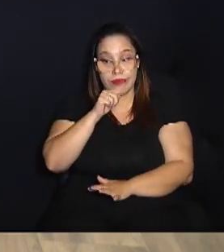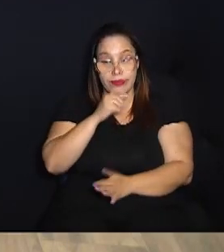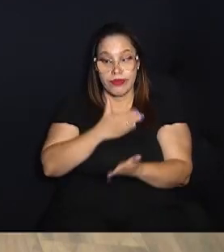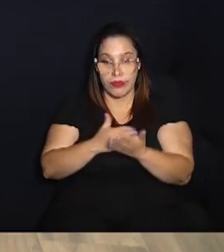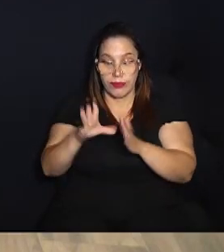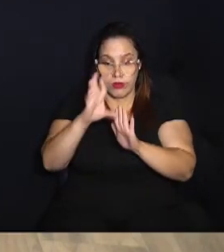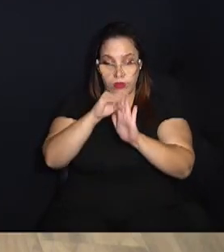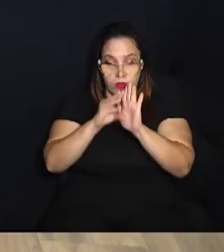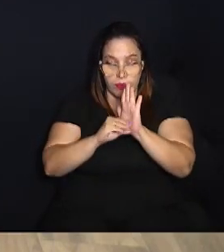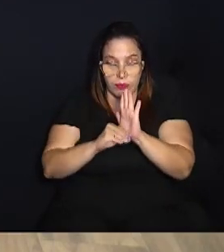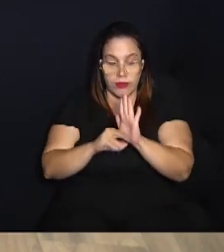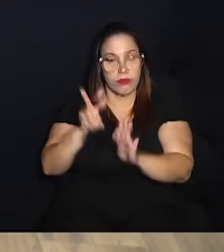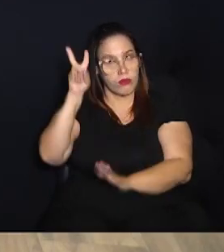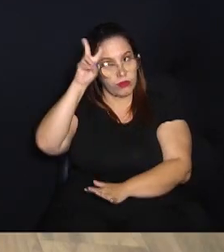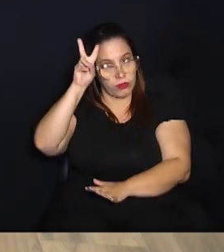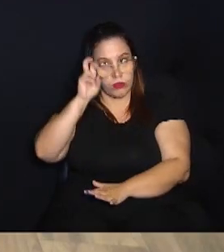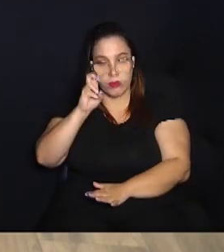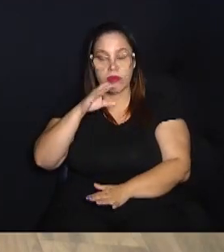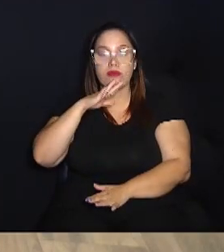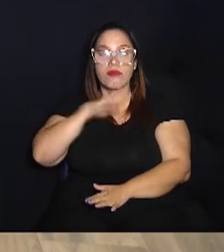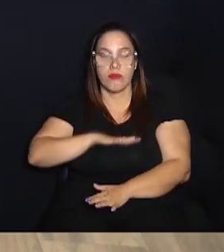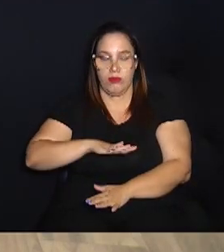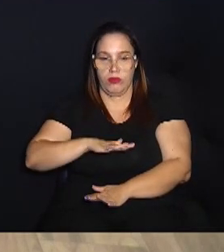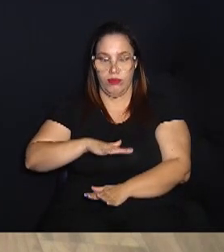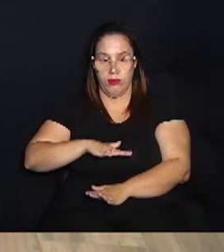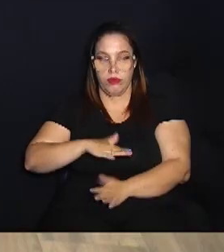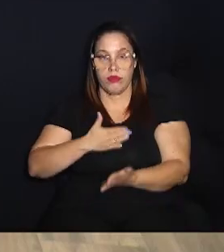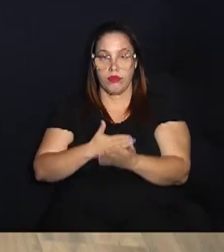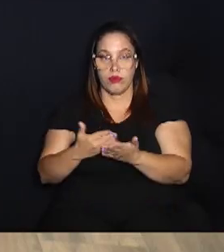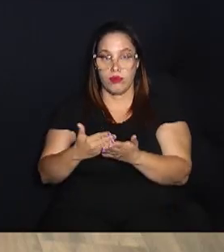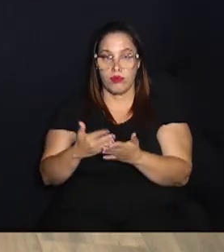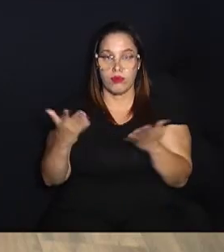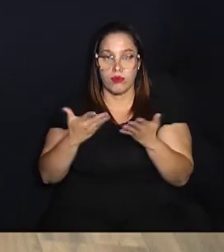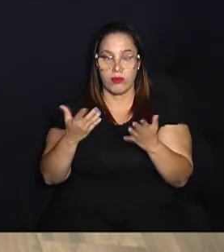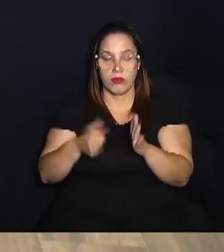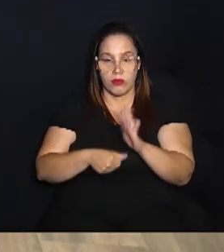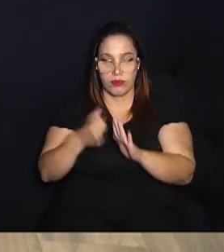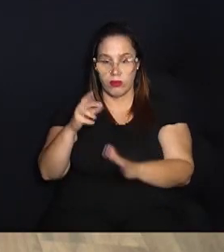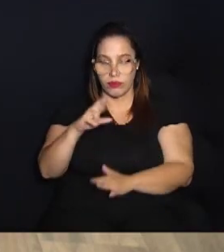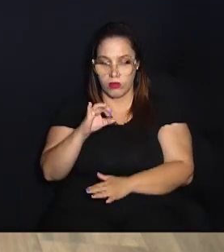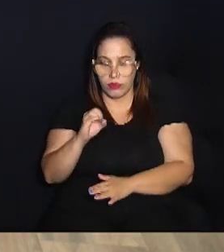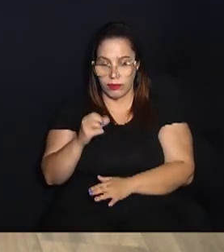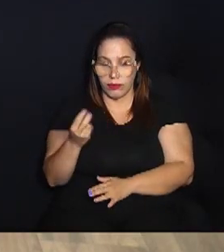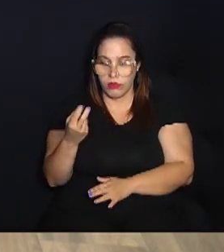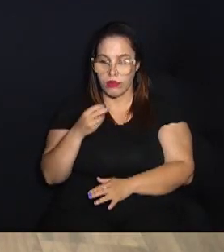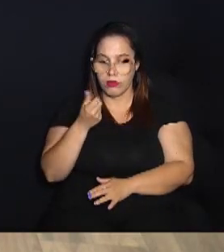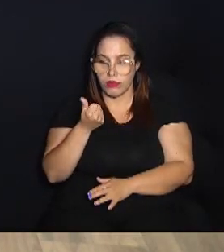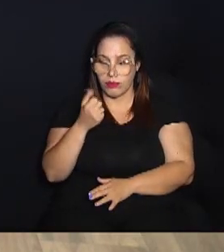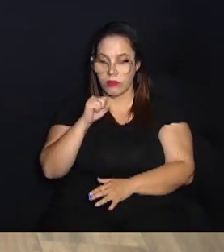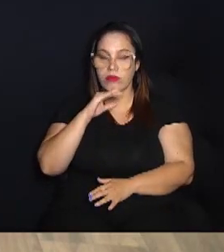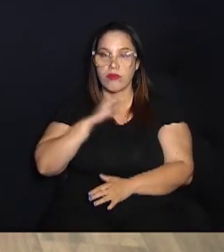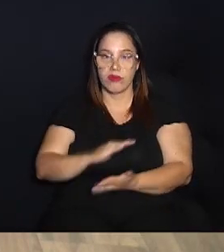nossa programação, lembrando que 5 horas da tarde nós temos hoje a primeira parte e às 6 horas da